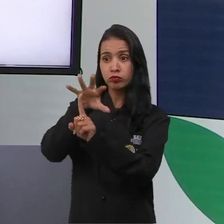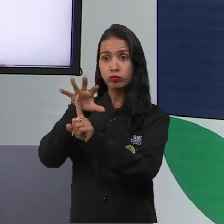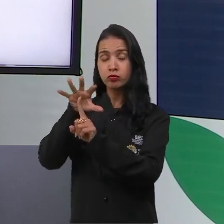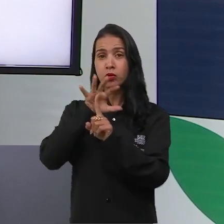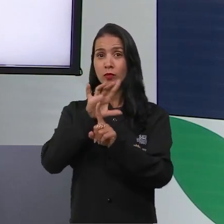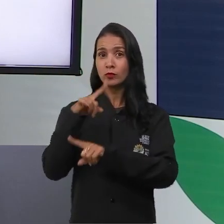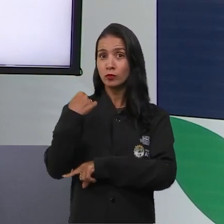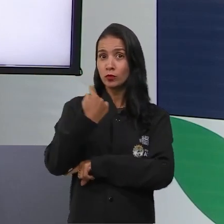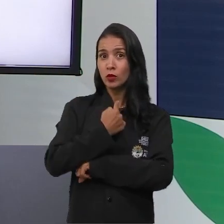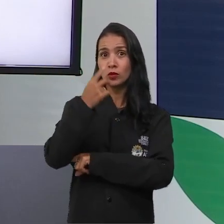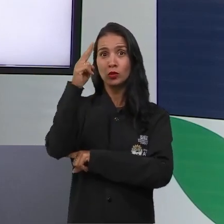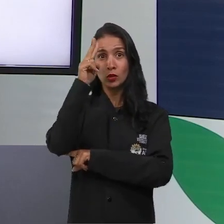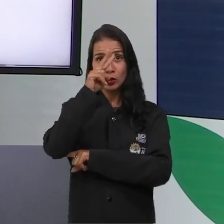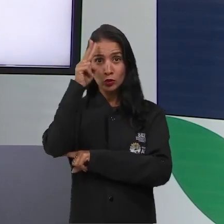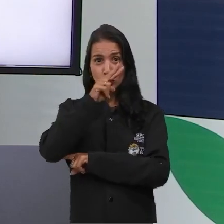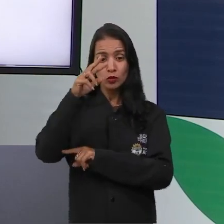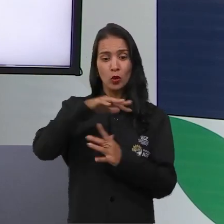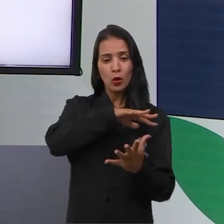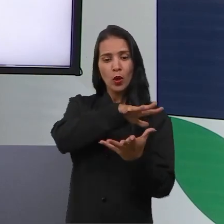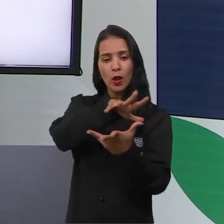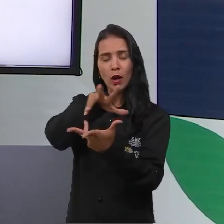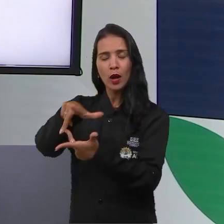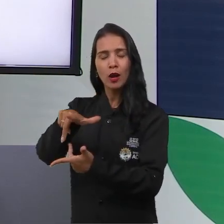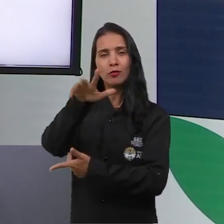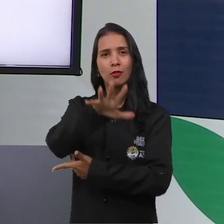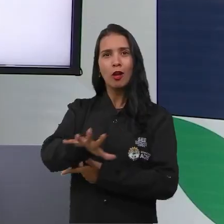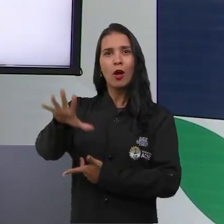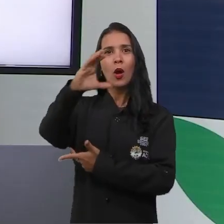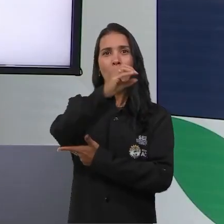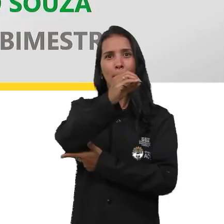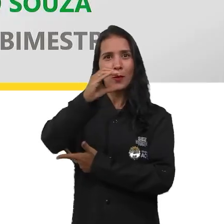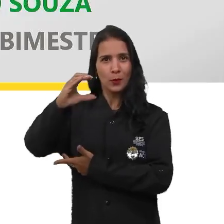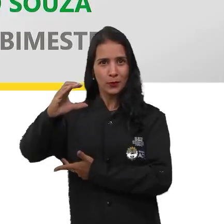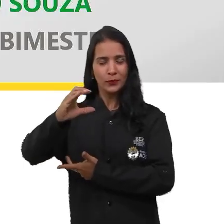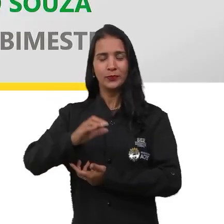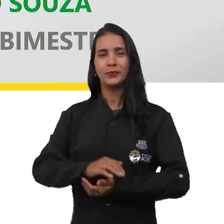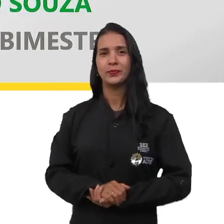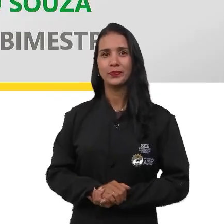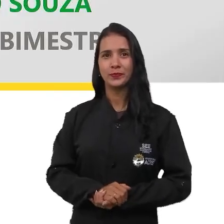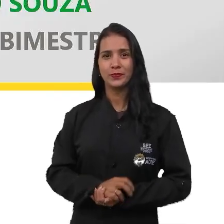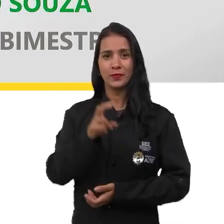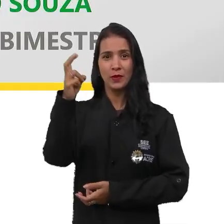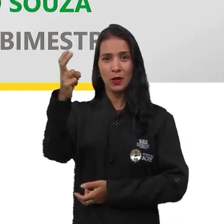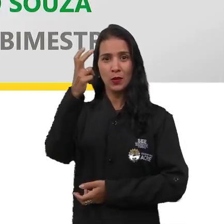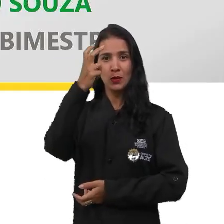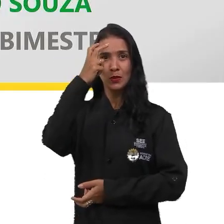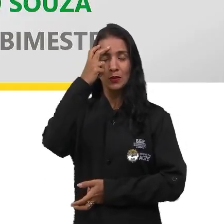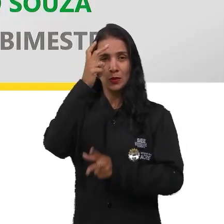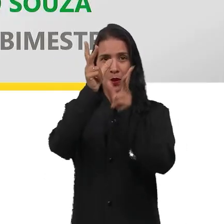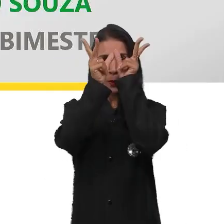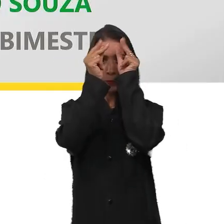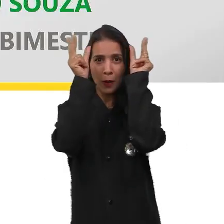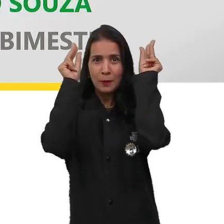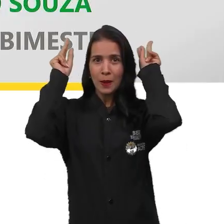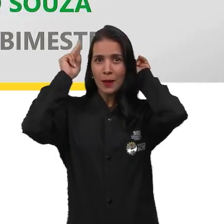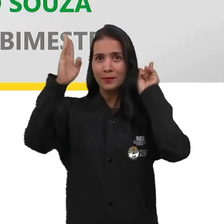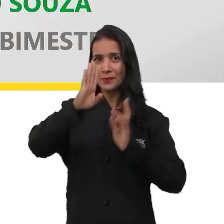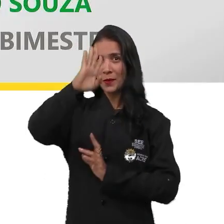a história do mundo ocidental. Olha só, cultura